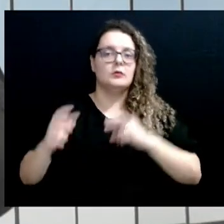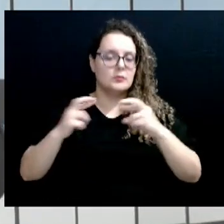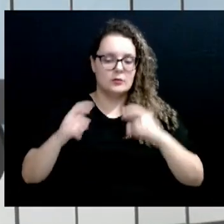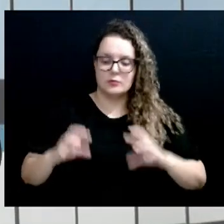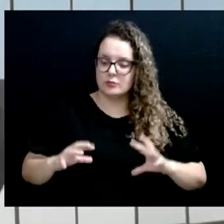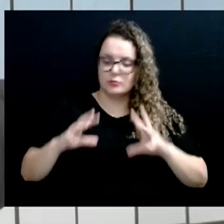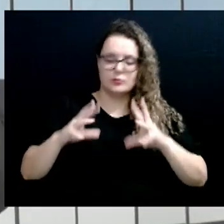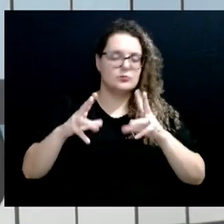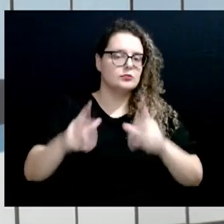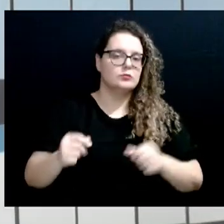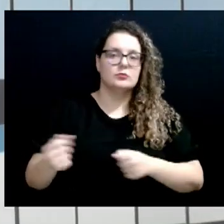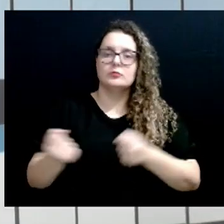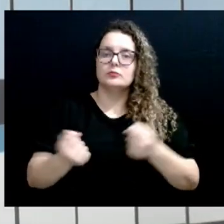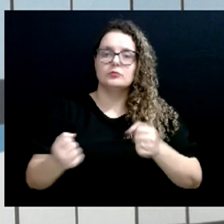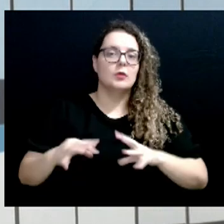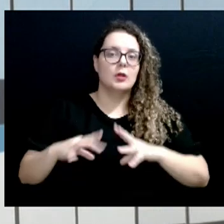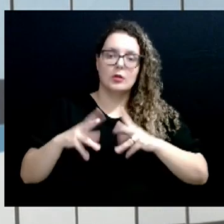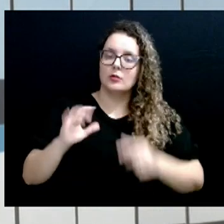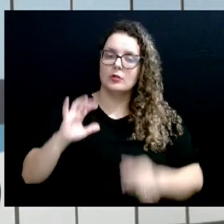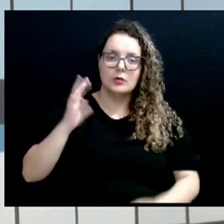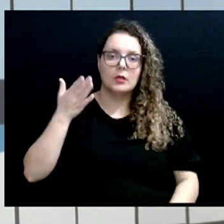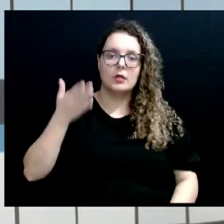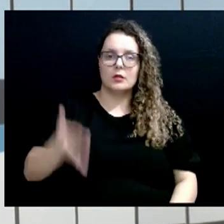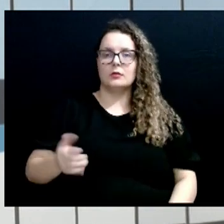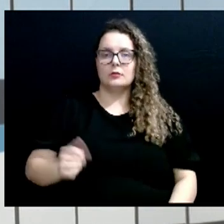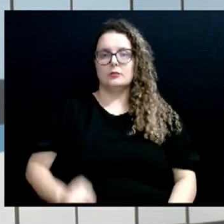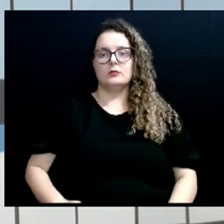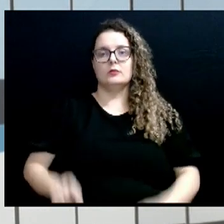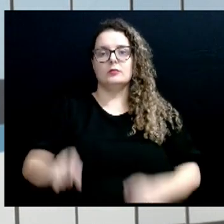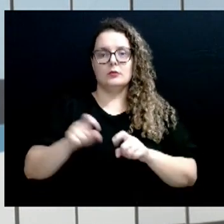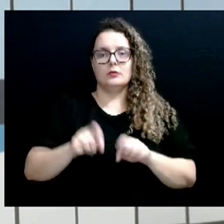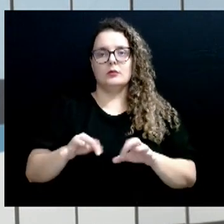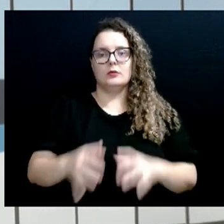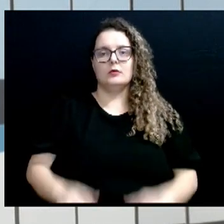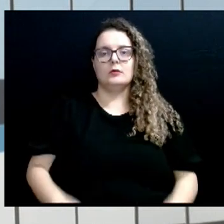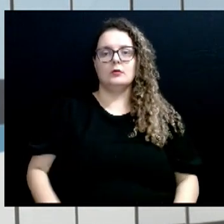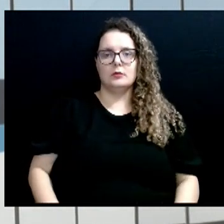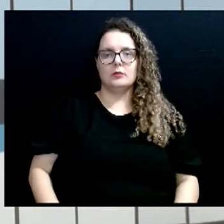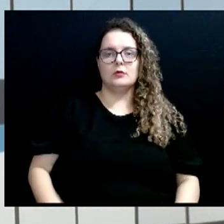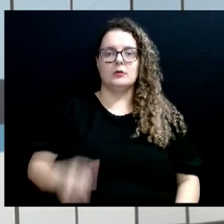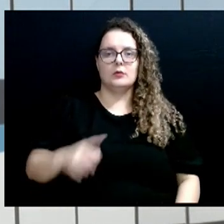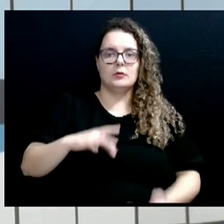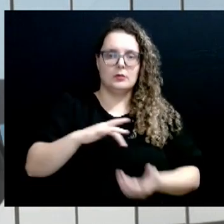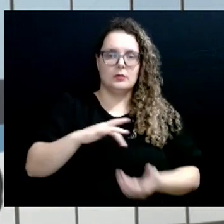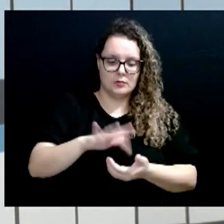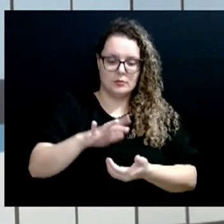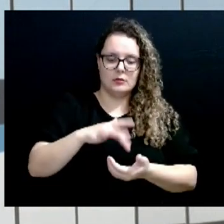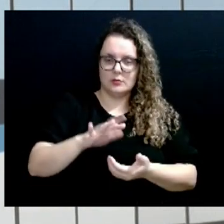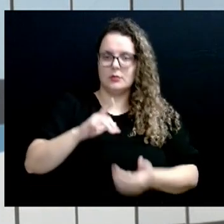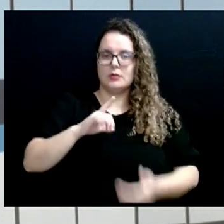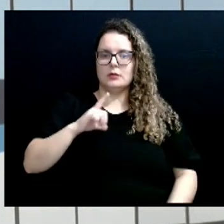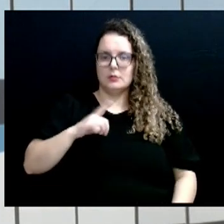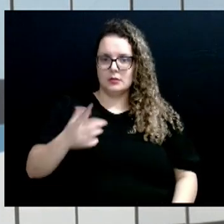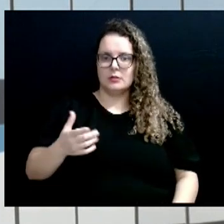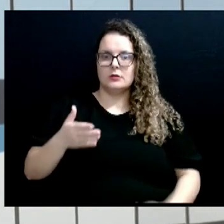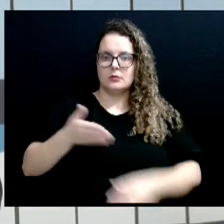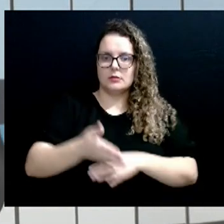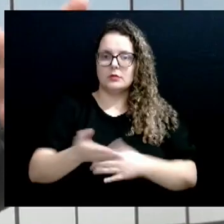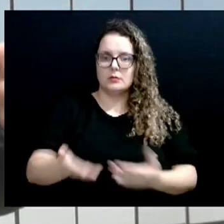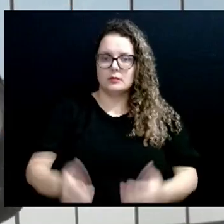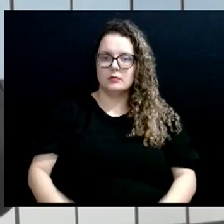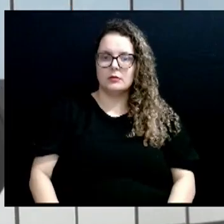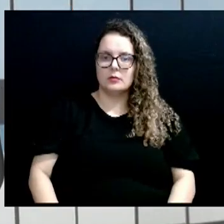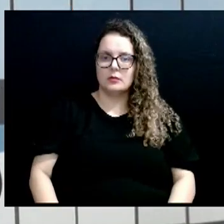carros, tudo que está acontecendo ali no computador, e na própria, eles têm um tablet também, que eles já têm esse acesso lá. Agora, como vai ser isso